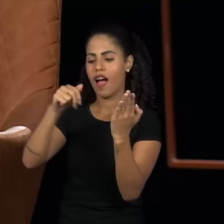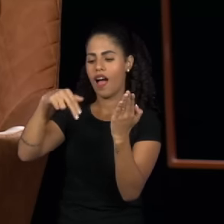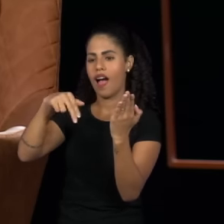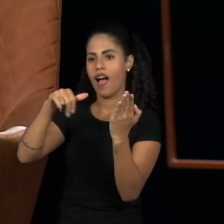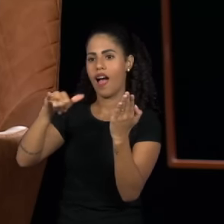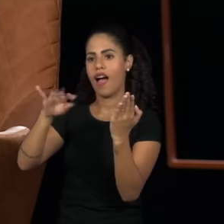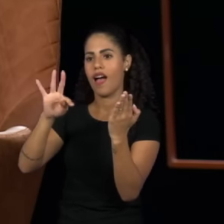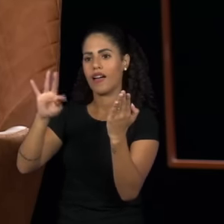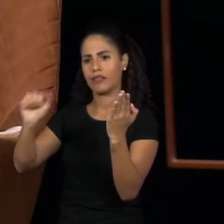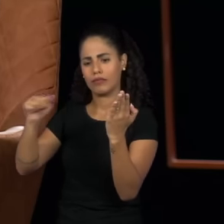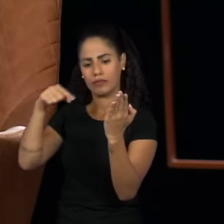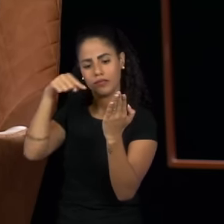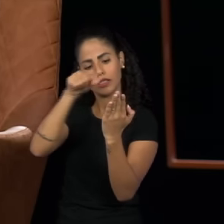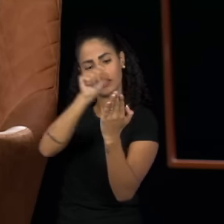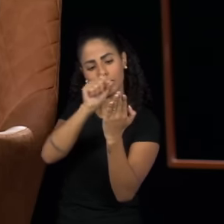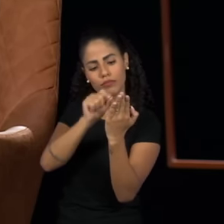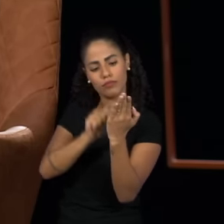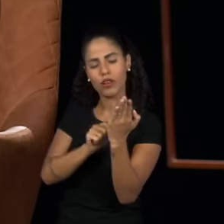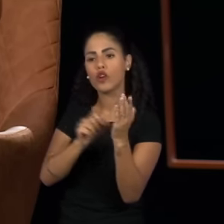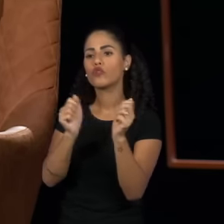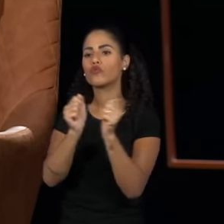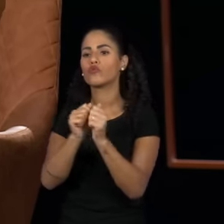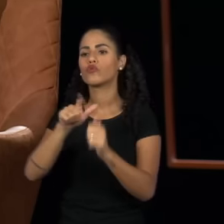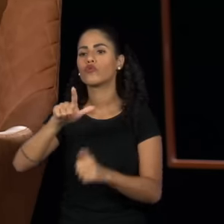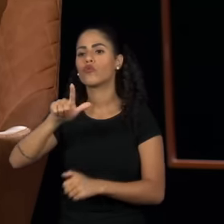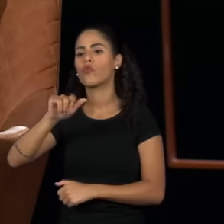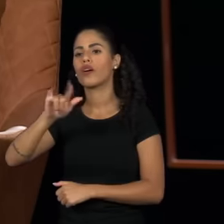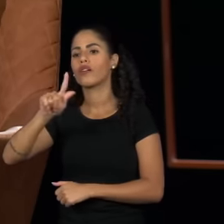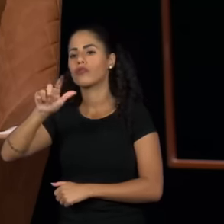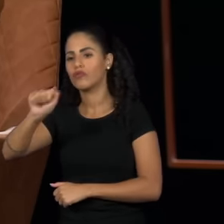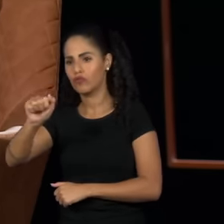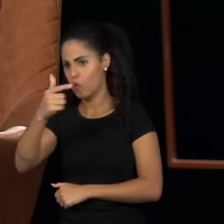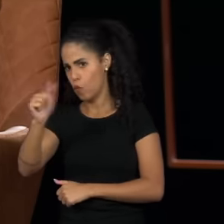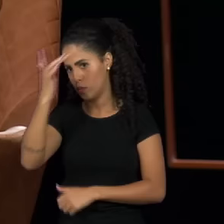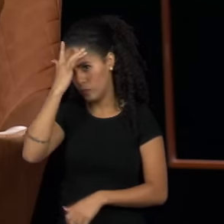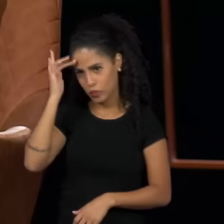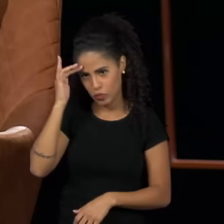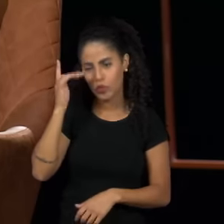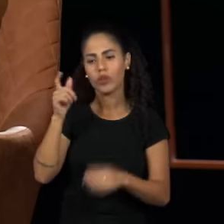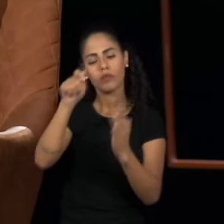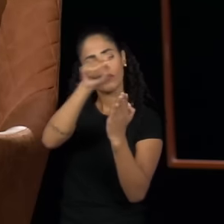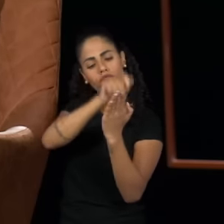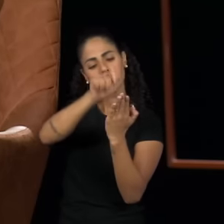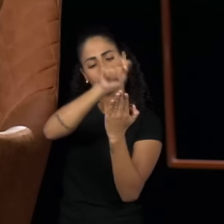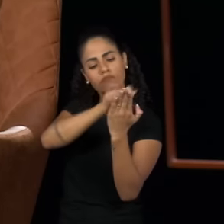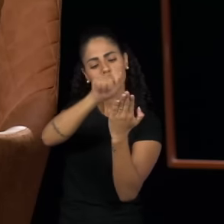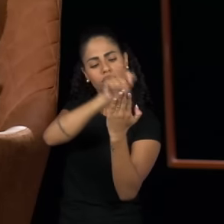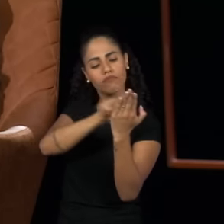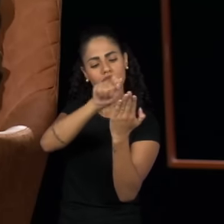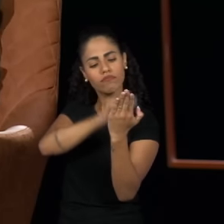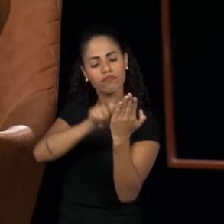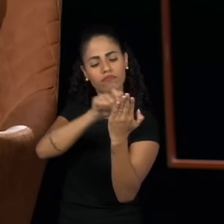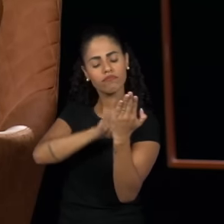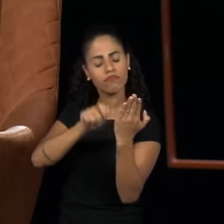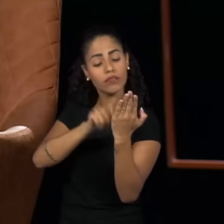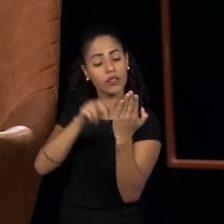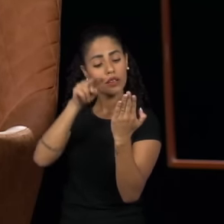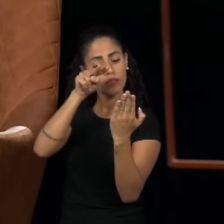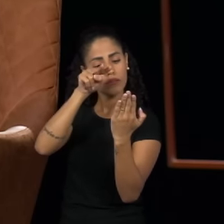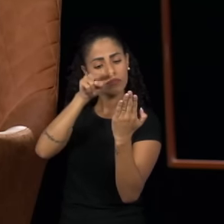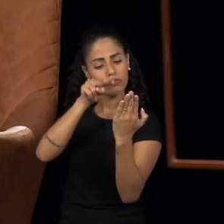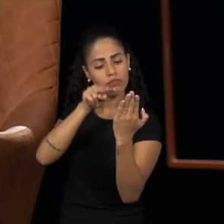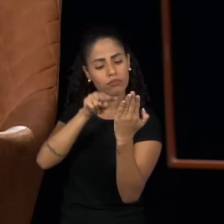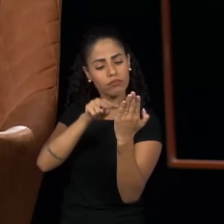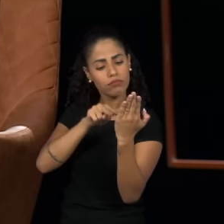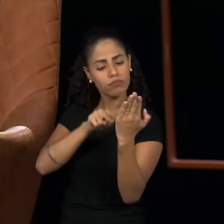né? A Anitta e eu acho que a Dona Lígia também, a tia, eu acho que as duas... Agora eu não me engano se foi a Dona Lígia e a Anitta ou só a Anitta. São todas as